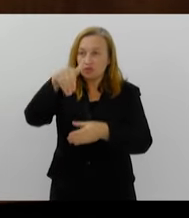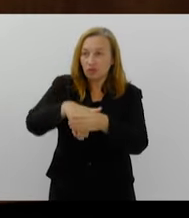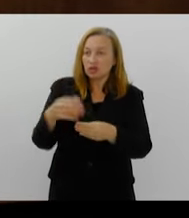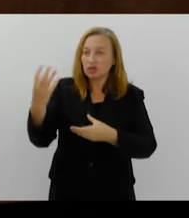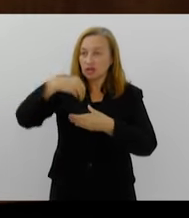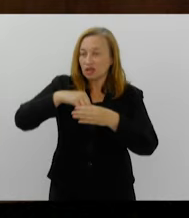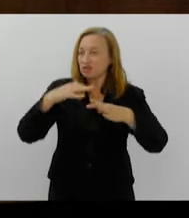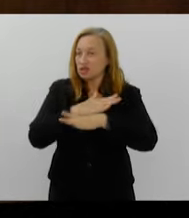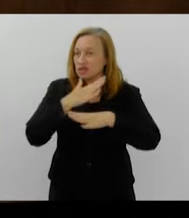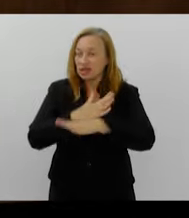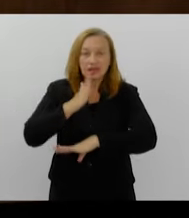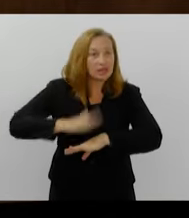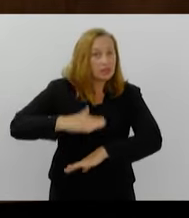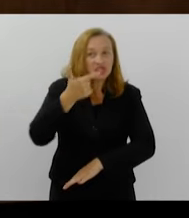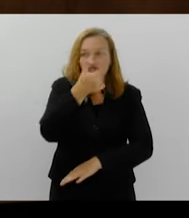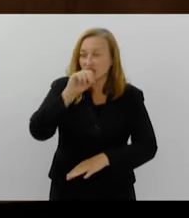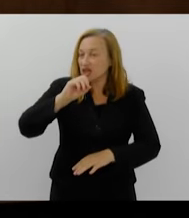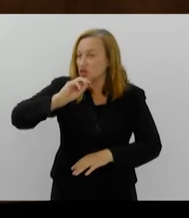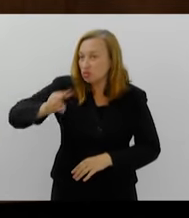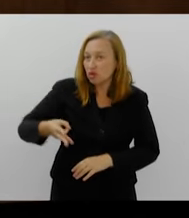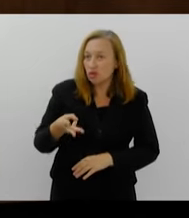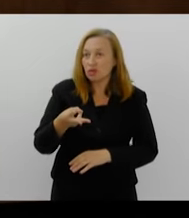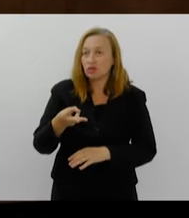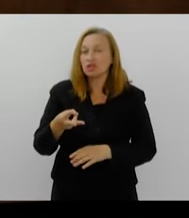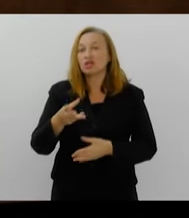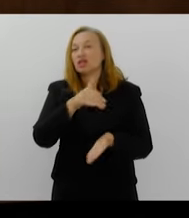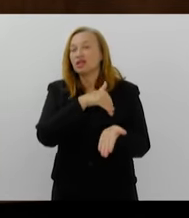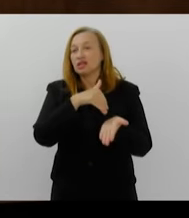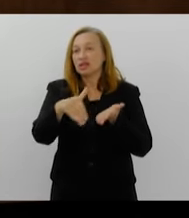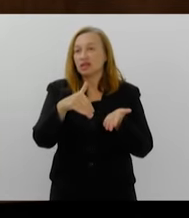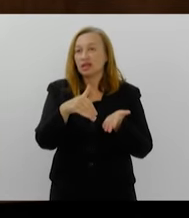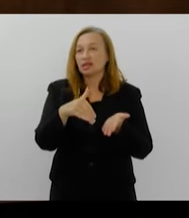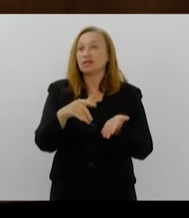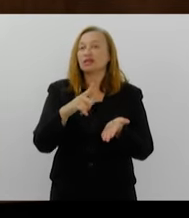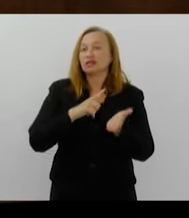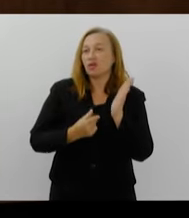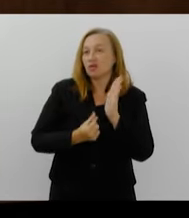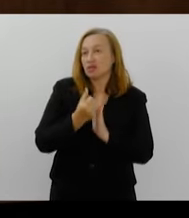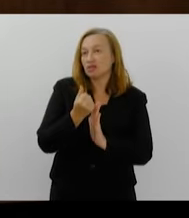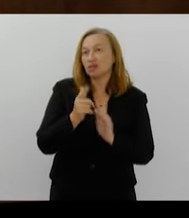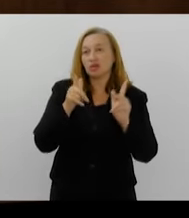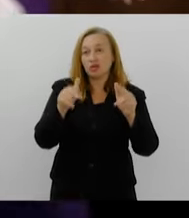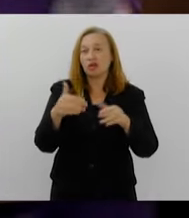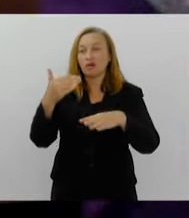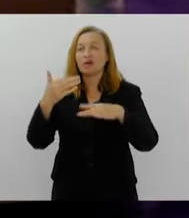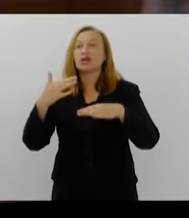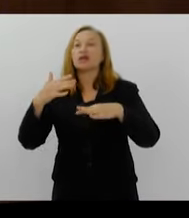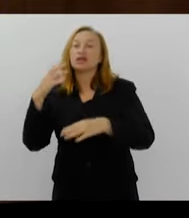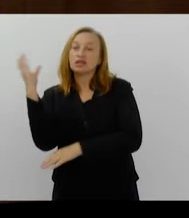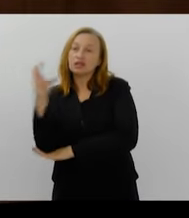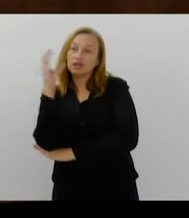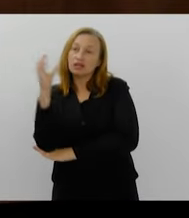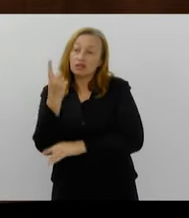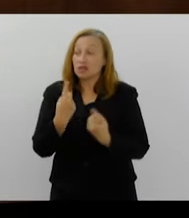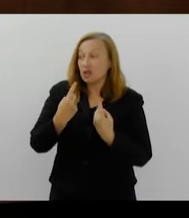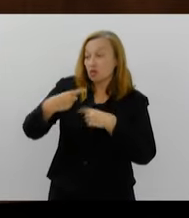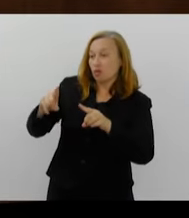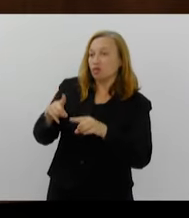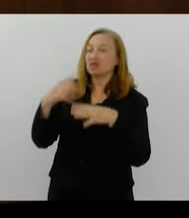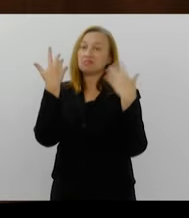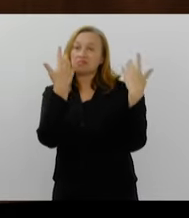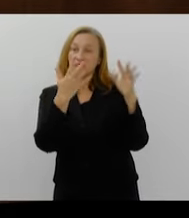tem mais de 10 milhões de secretarias, que tem um orçamento como Niterói, você bater contra a máquina, é para se